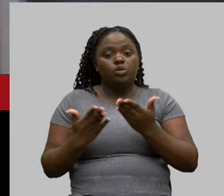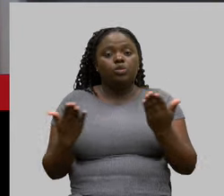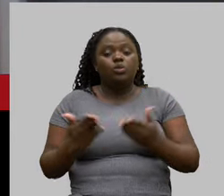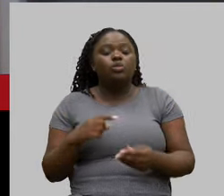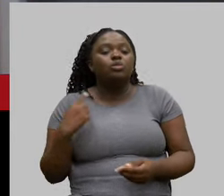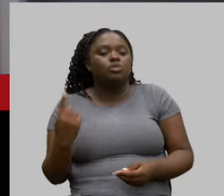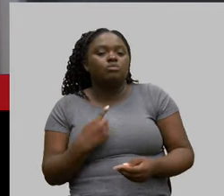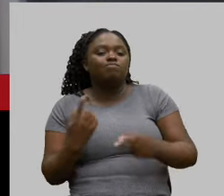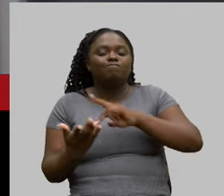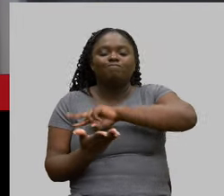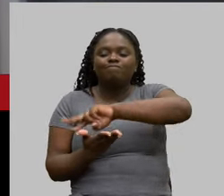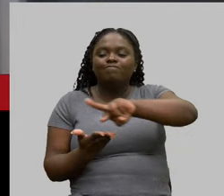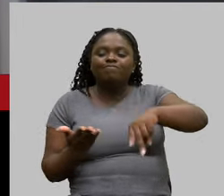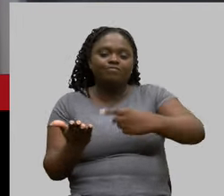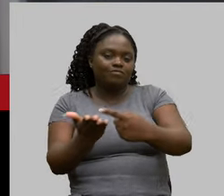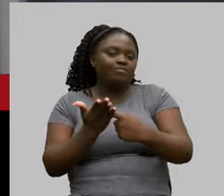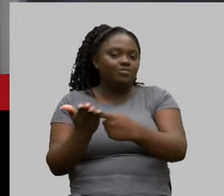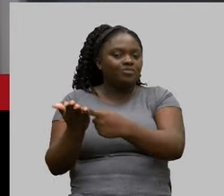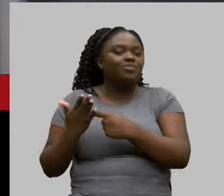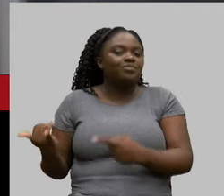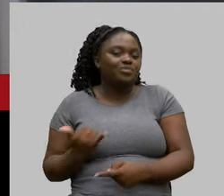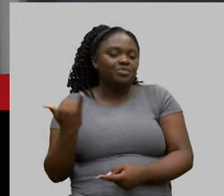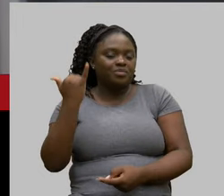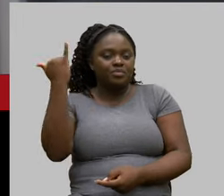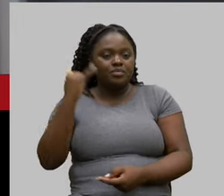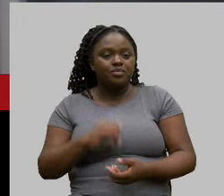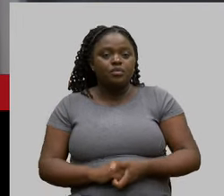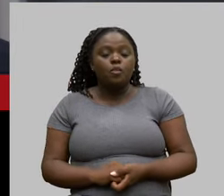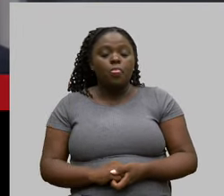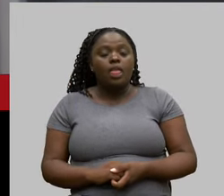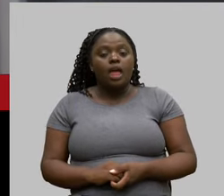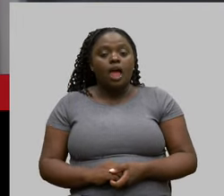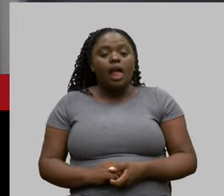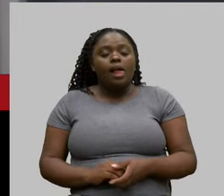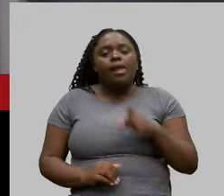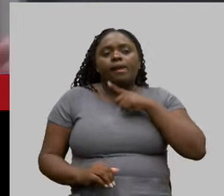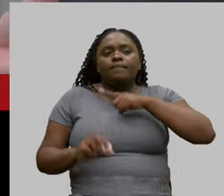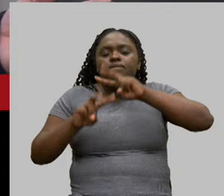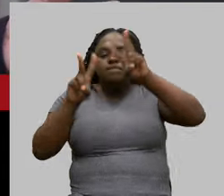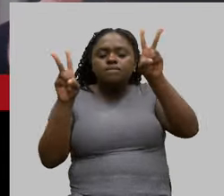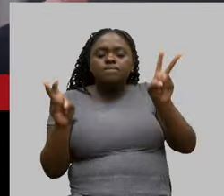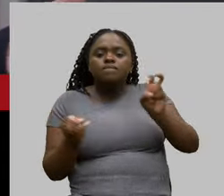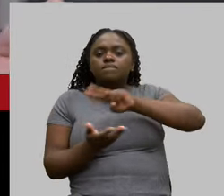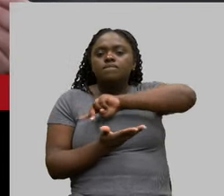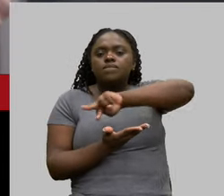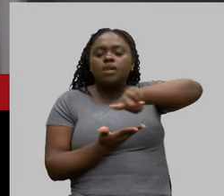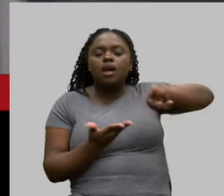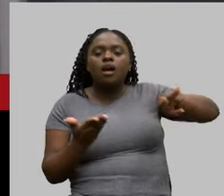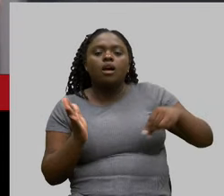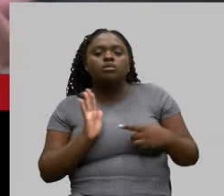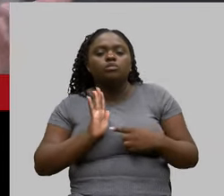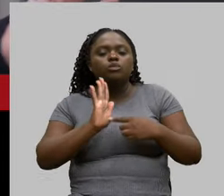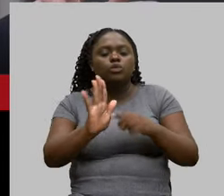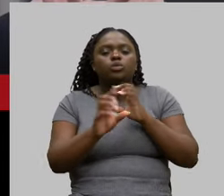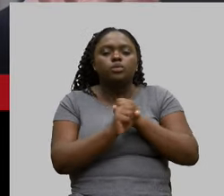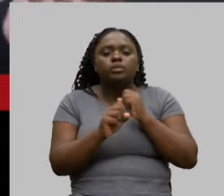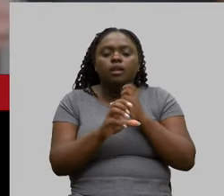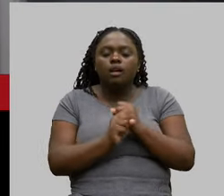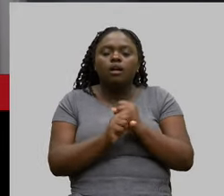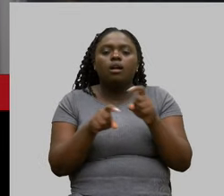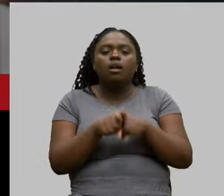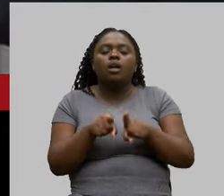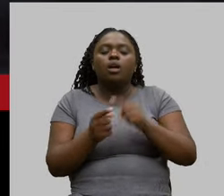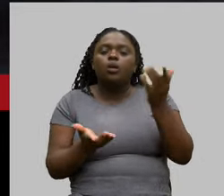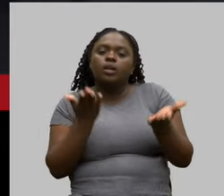com vários convidados aí ilustres convidados eh tratar de várias coisas aí o os parâmetros de cálculos o equilíbrio